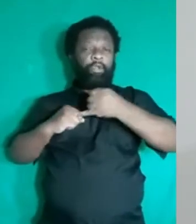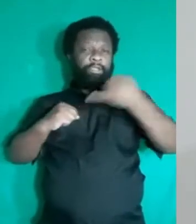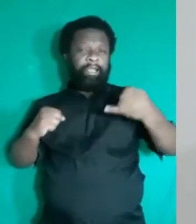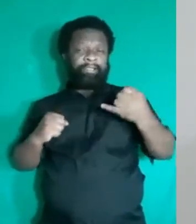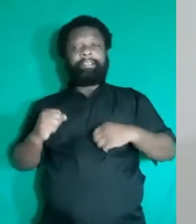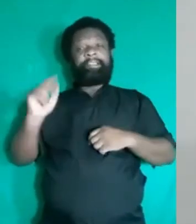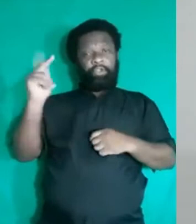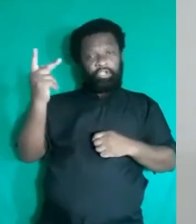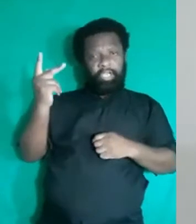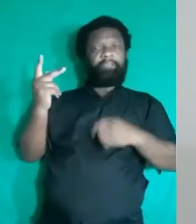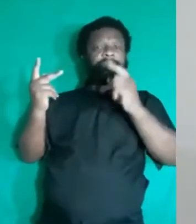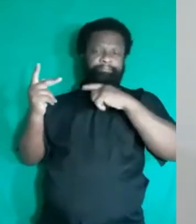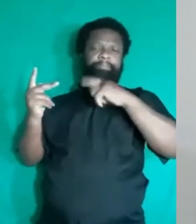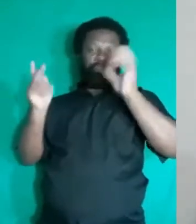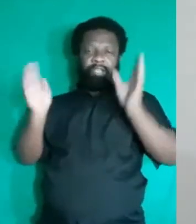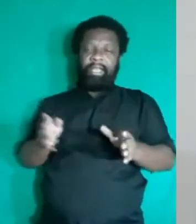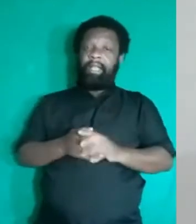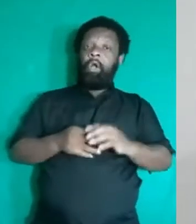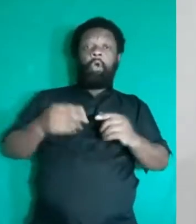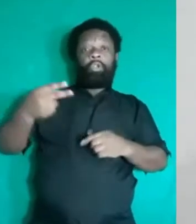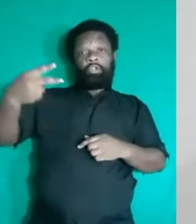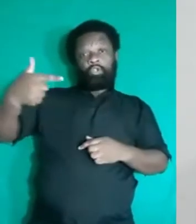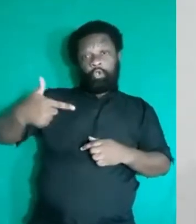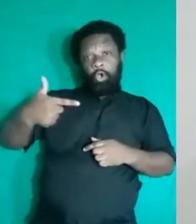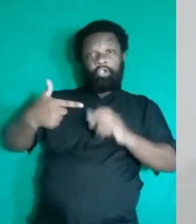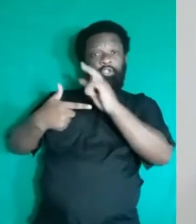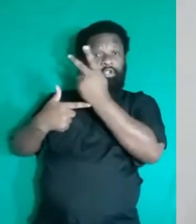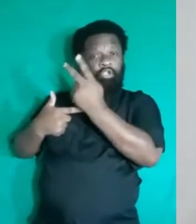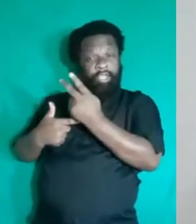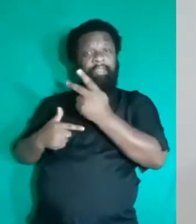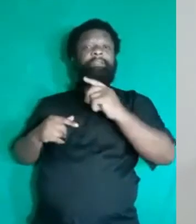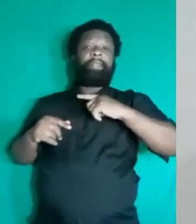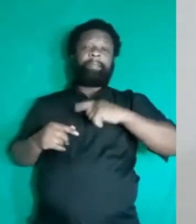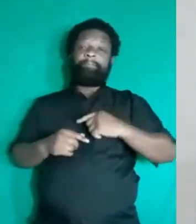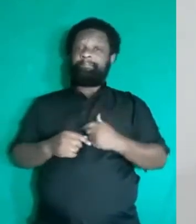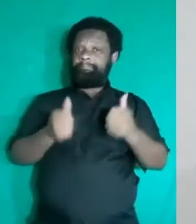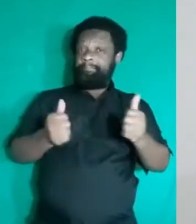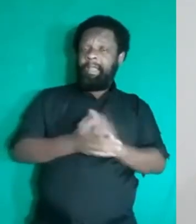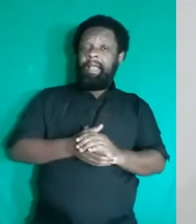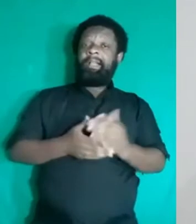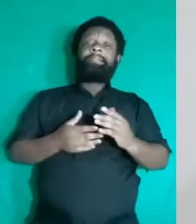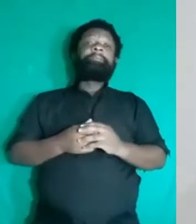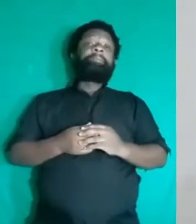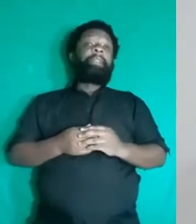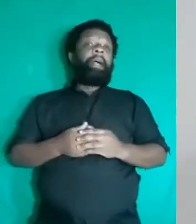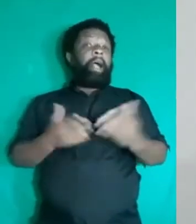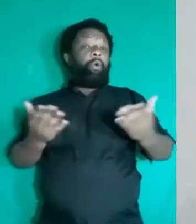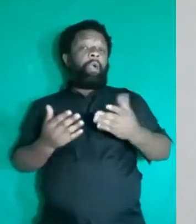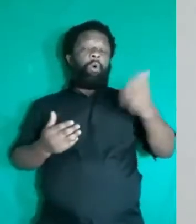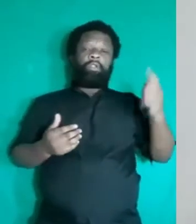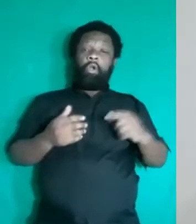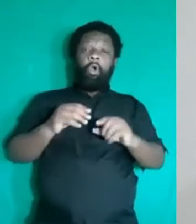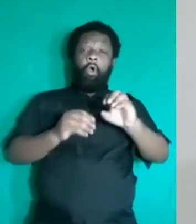na fórmula são todos ionizáveis. Então, esse daqui tem um hidrogênio, ele é ionizável, claro. Esse aqui tem 2 hidrogênios, eles